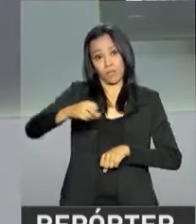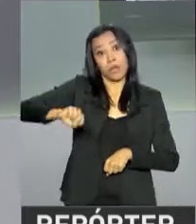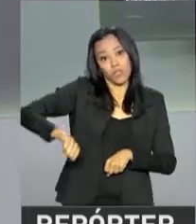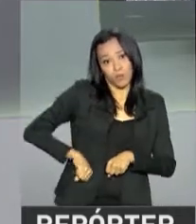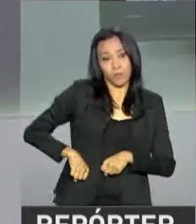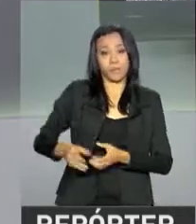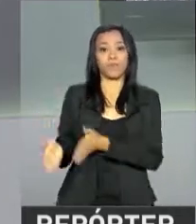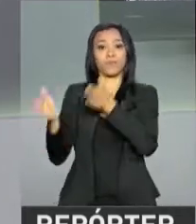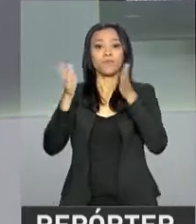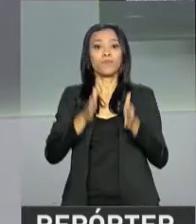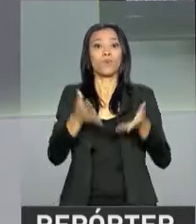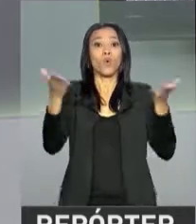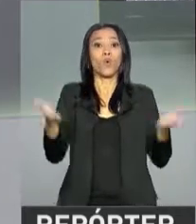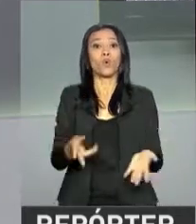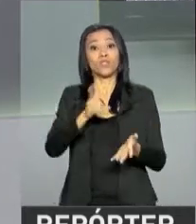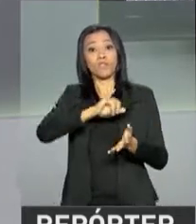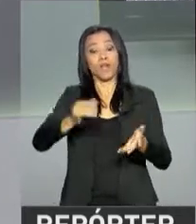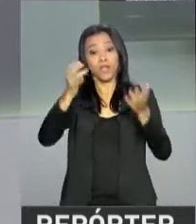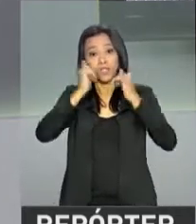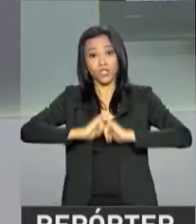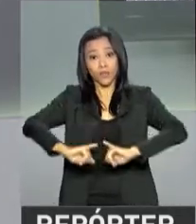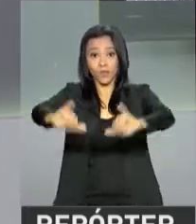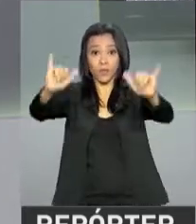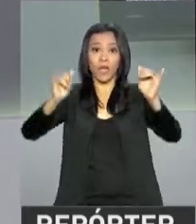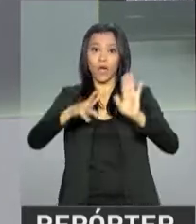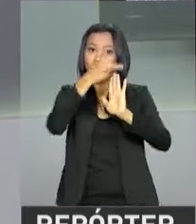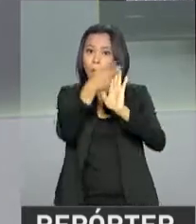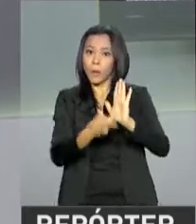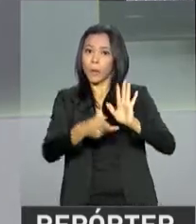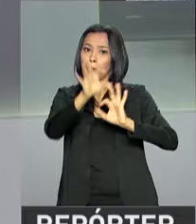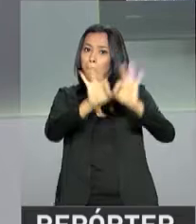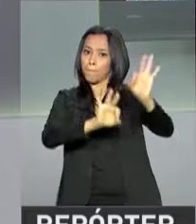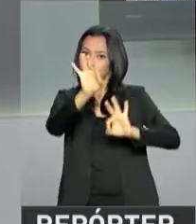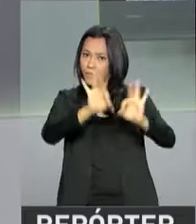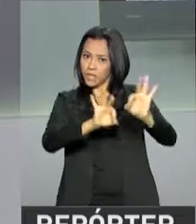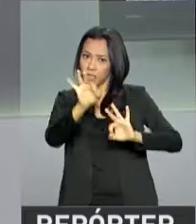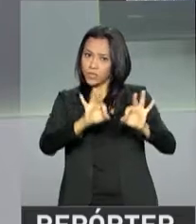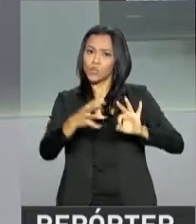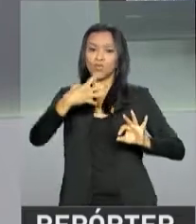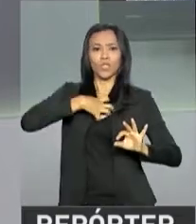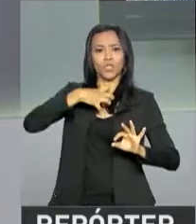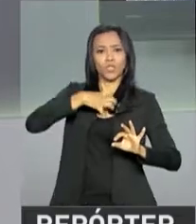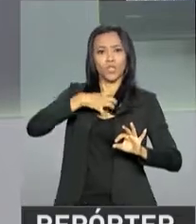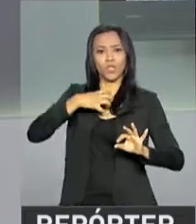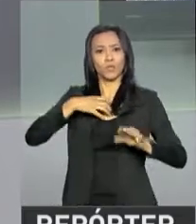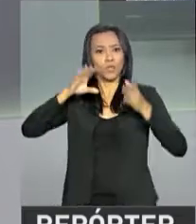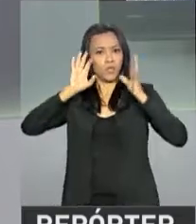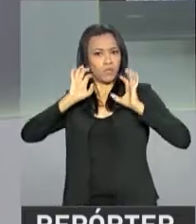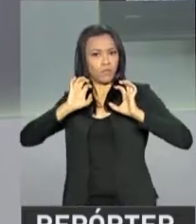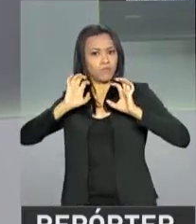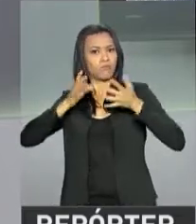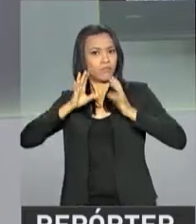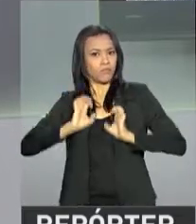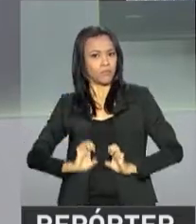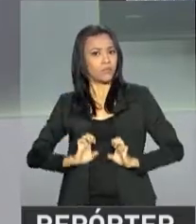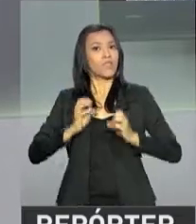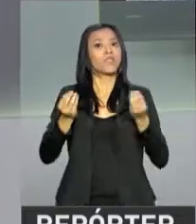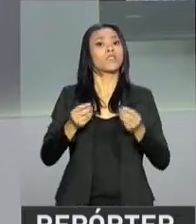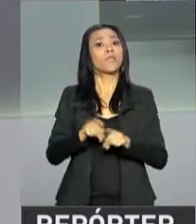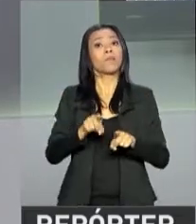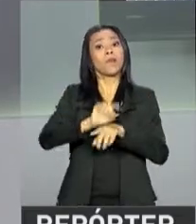plano de integridade que pretende esclarecer normas ea conduta nos órgãos públicos e ainda consolidar os canais de denúncia